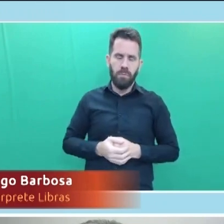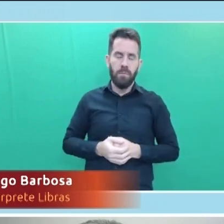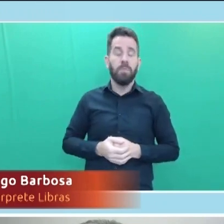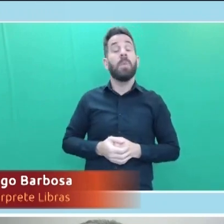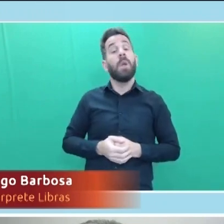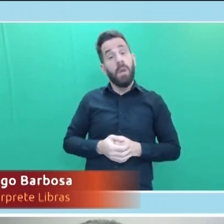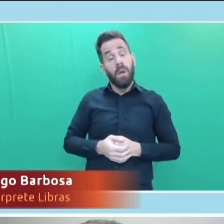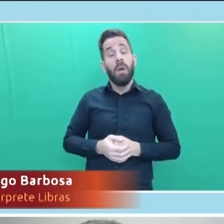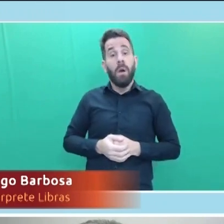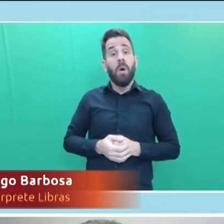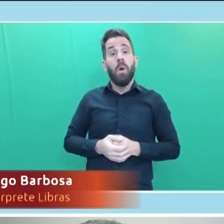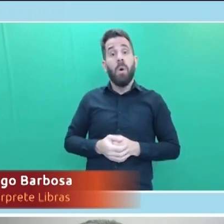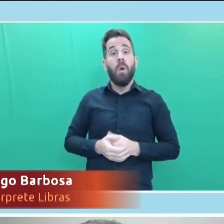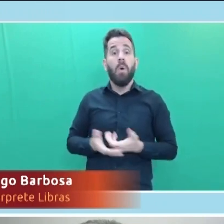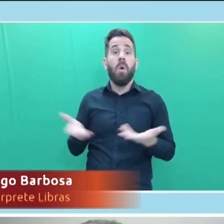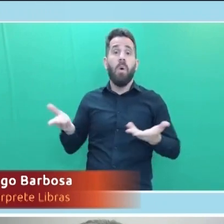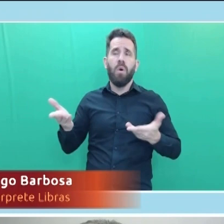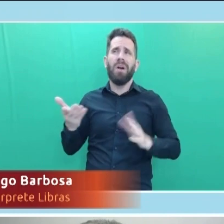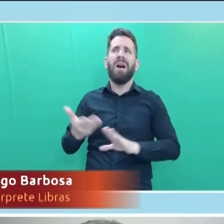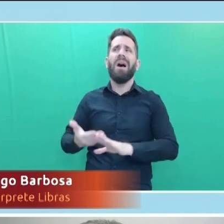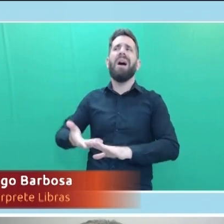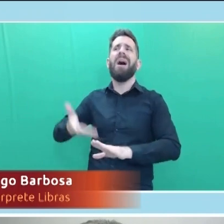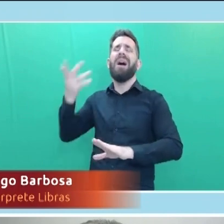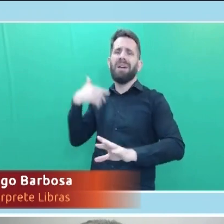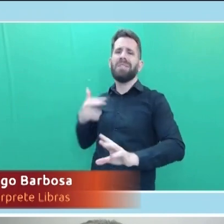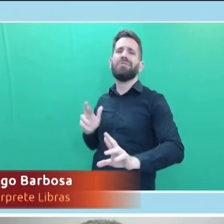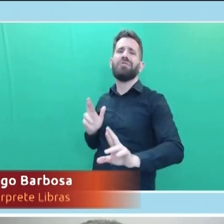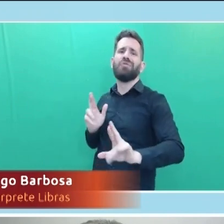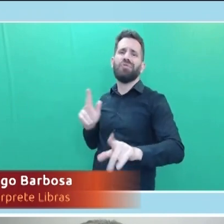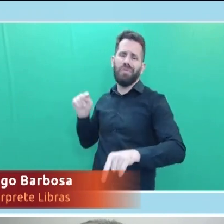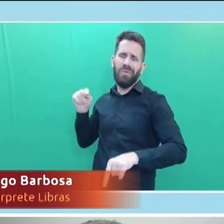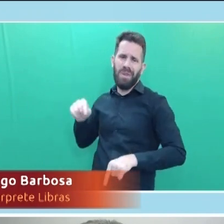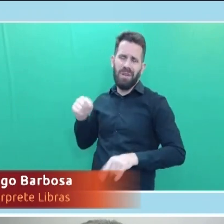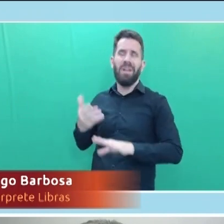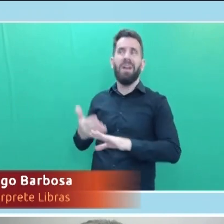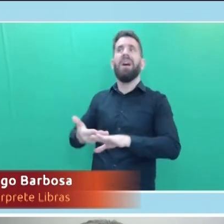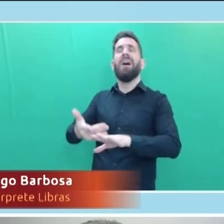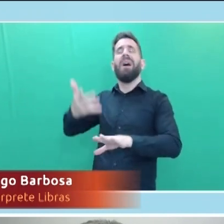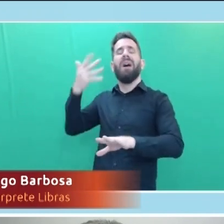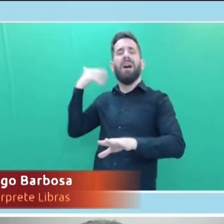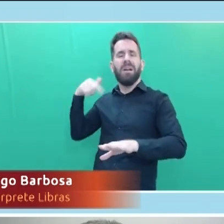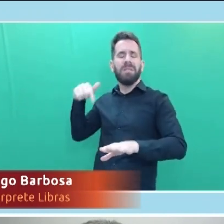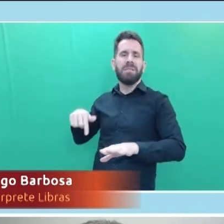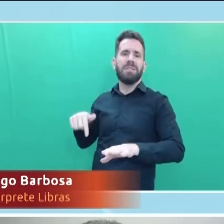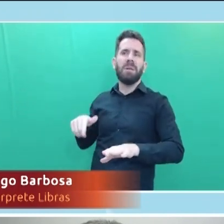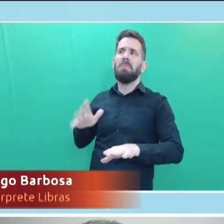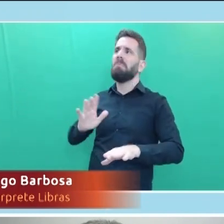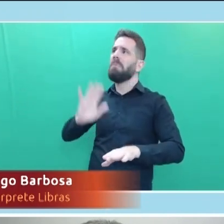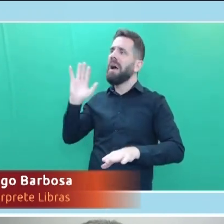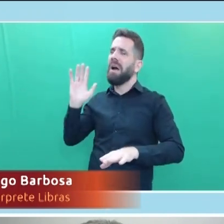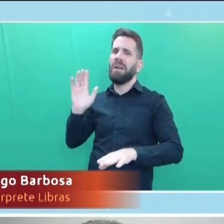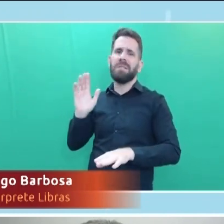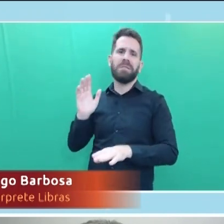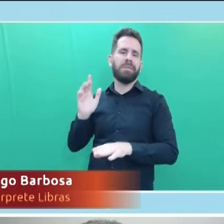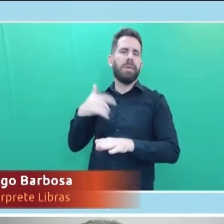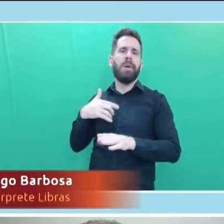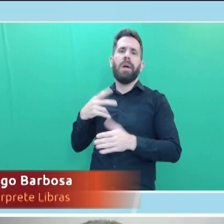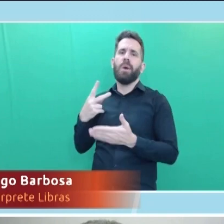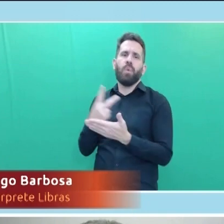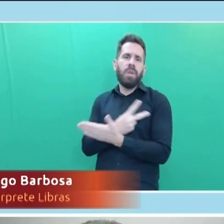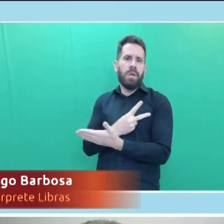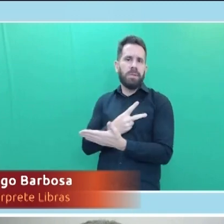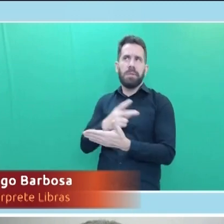antigamente, a população indígena era muito, né? Com o descobrimento do